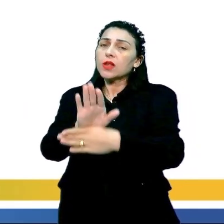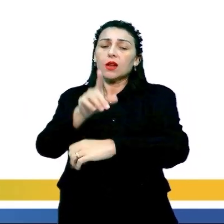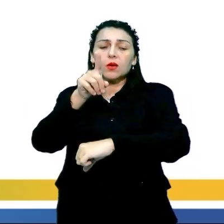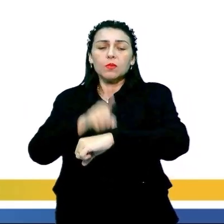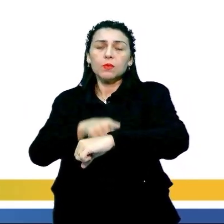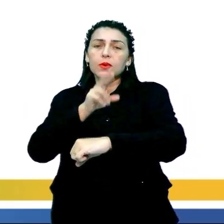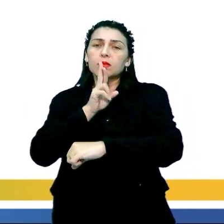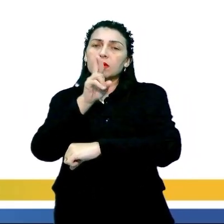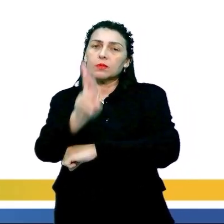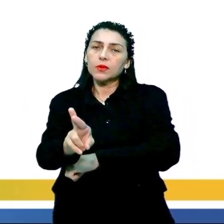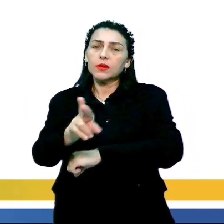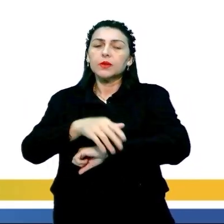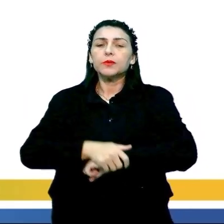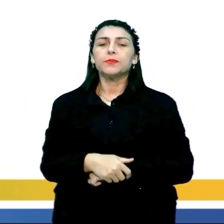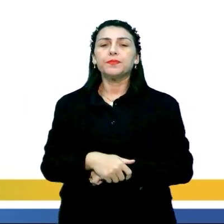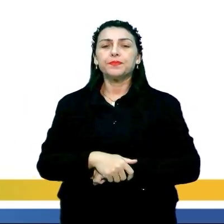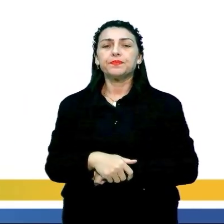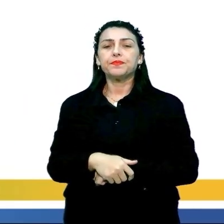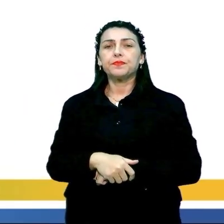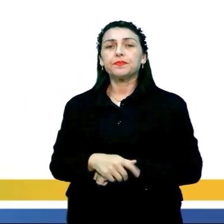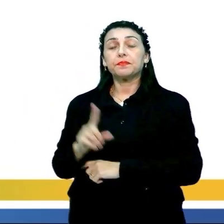de responder.